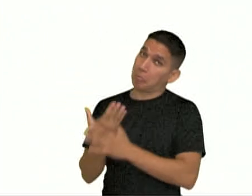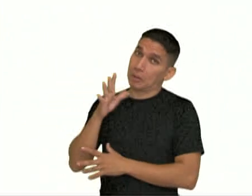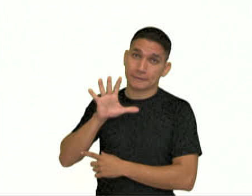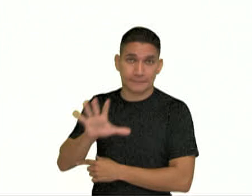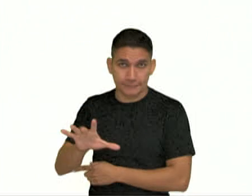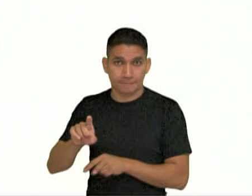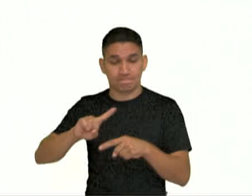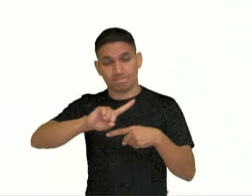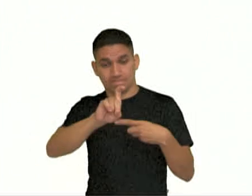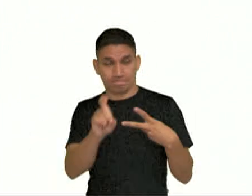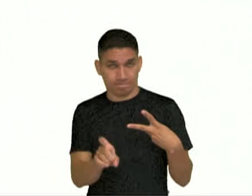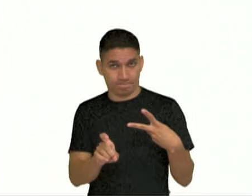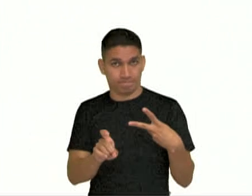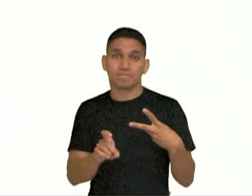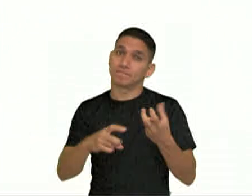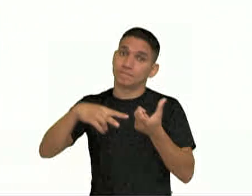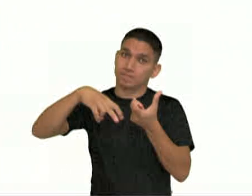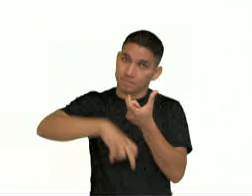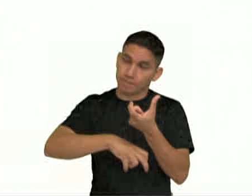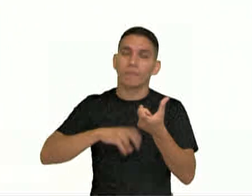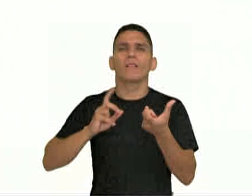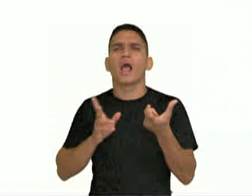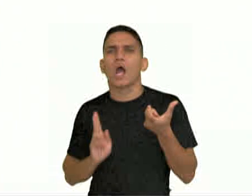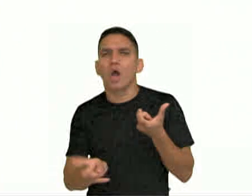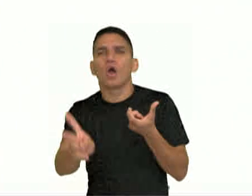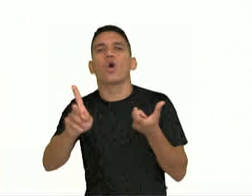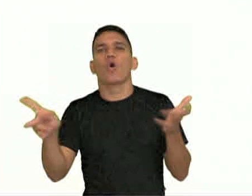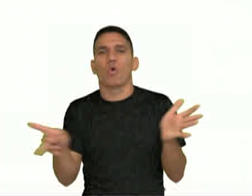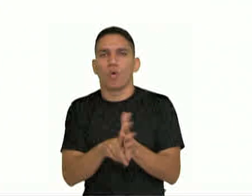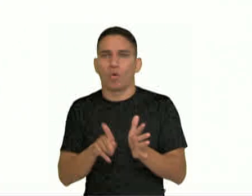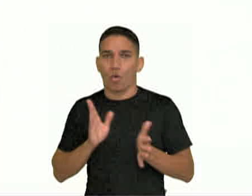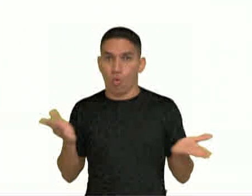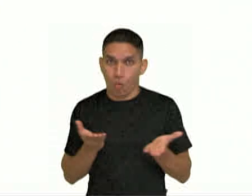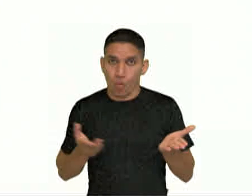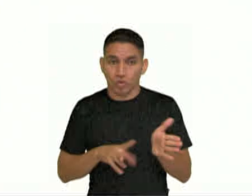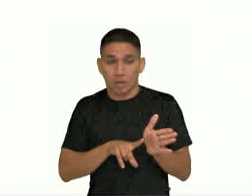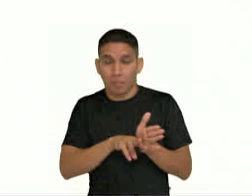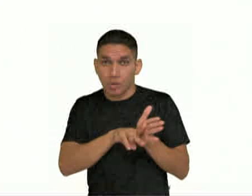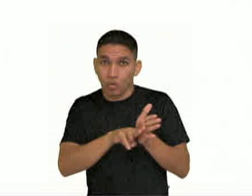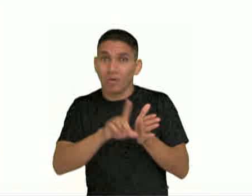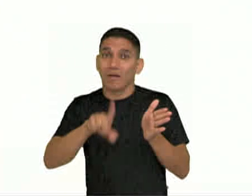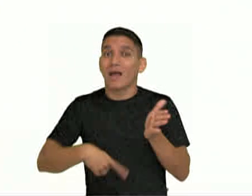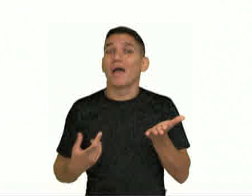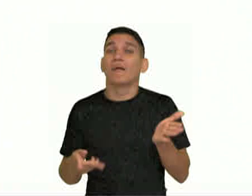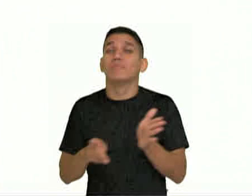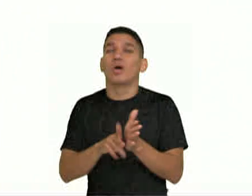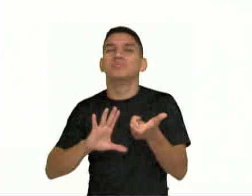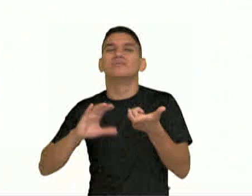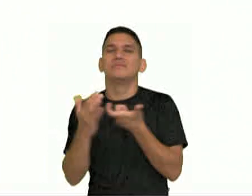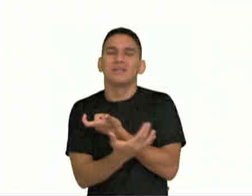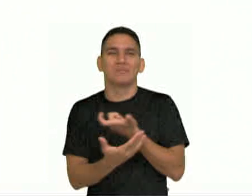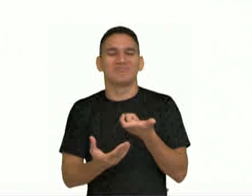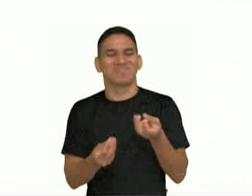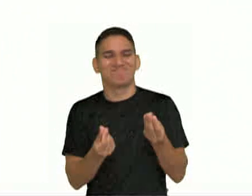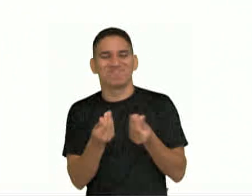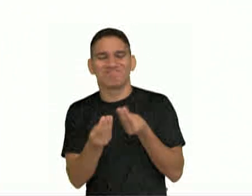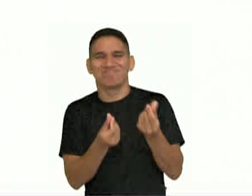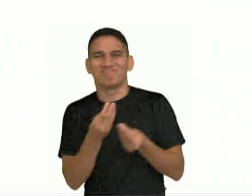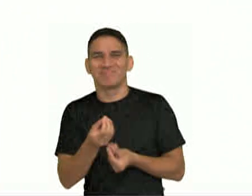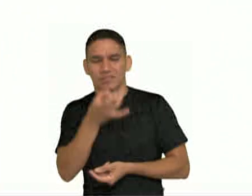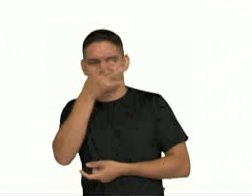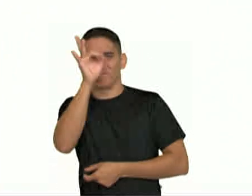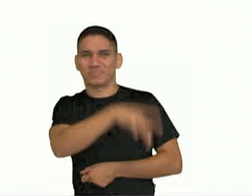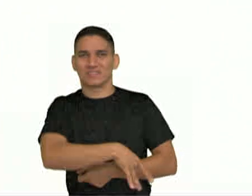mulato. Então, apesar de ainda ser usado na biologia, esse termo é um termo que ficou pejorativo, né? Porque é um termo que era usado